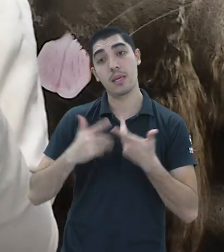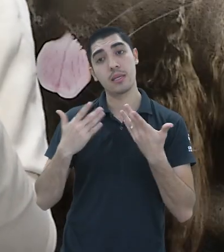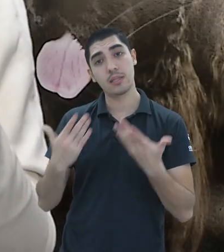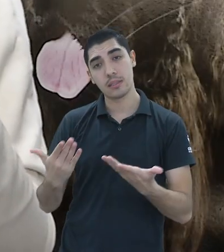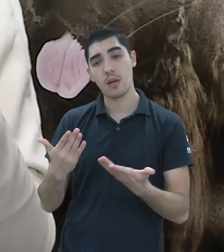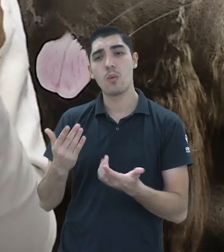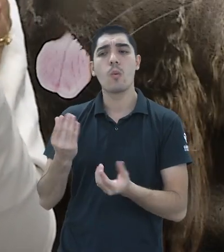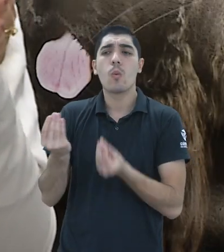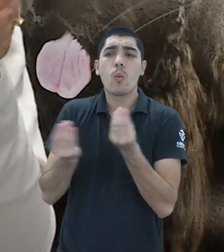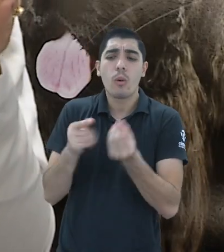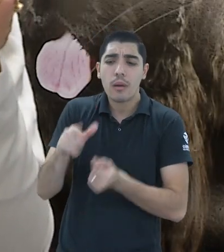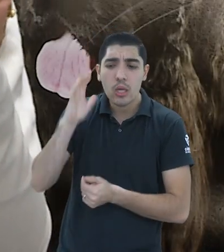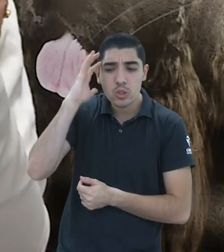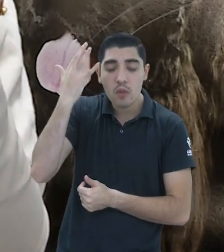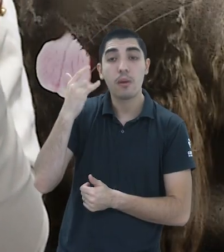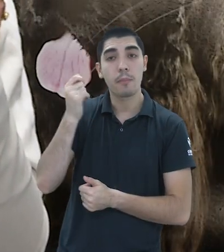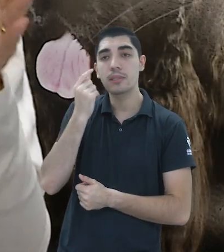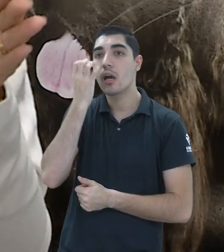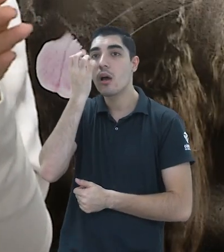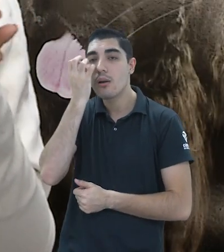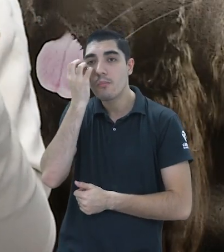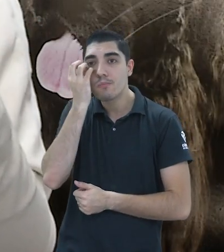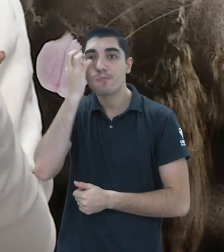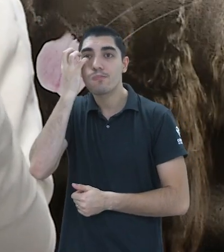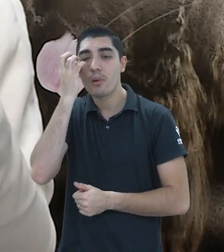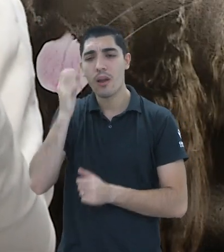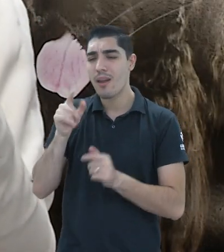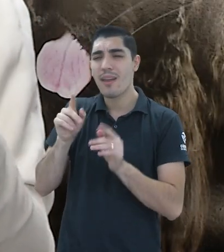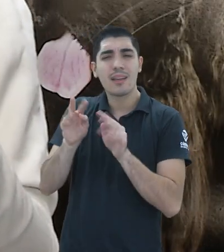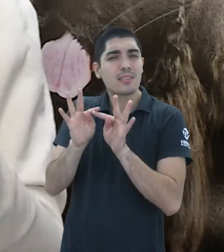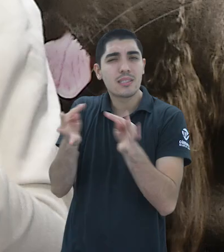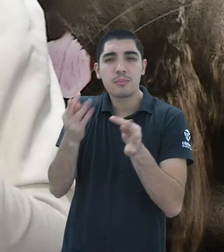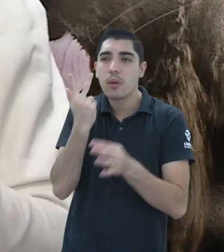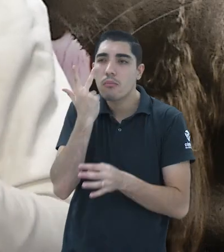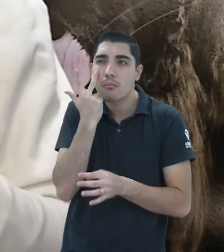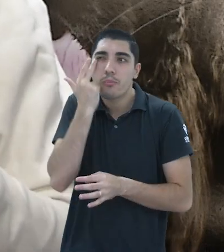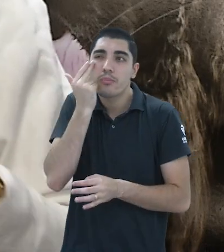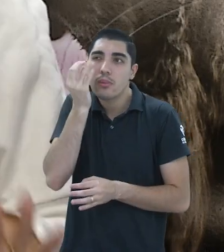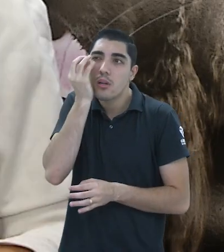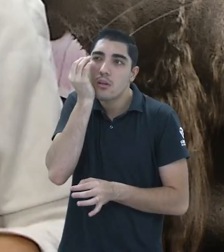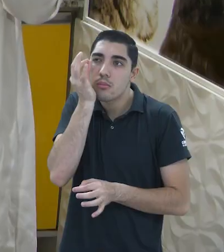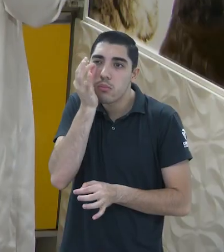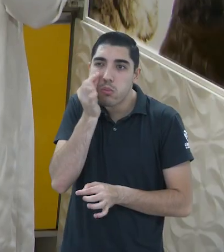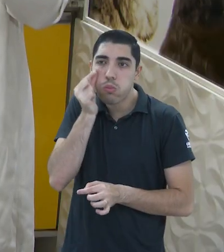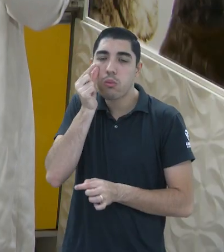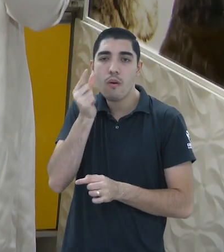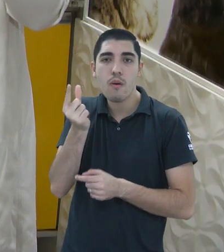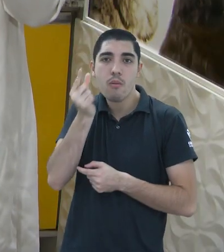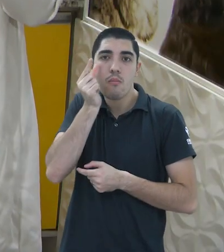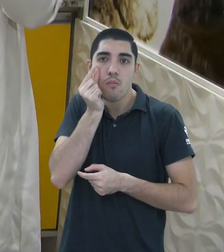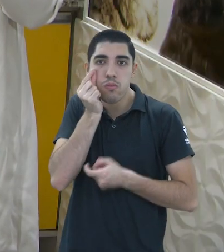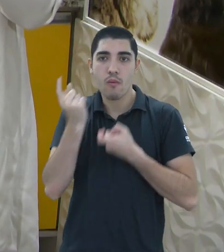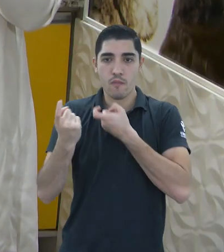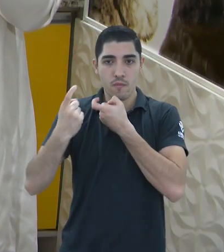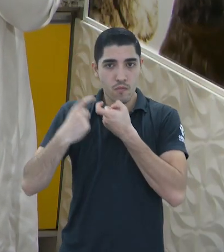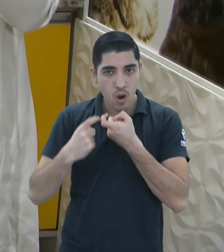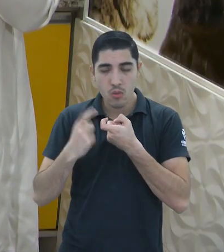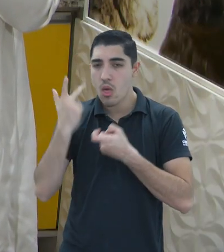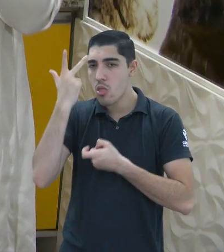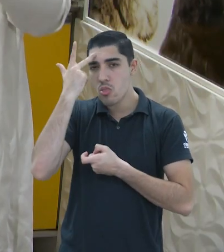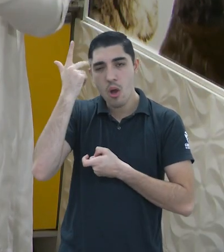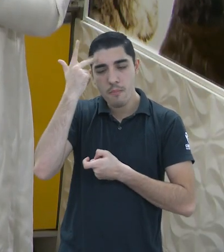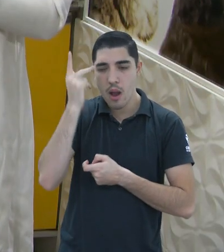A resolução volta ela para o lugar, sutura, uma cirurgia extremamente simples. Ela fica ali dentro com um